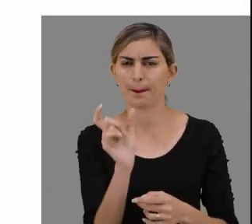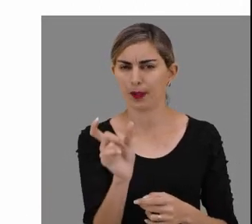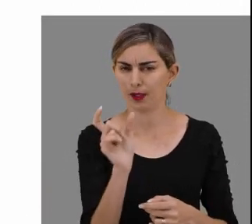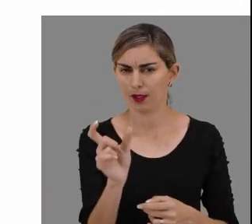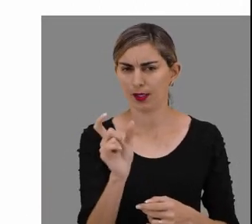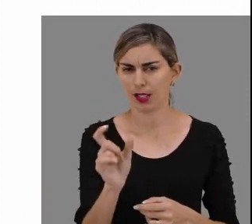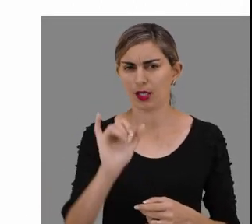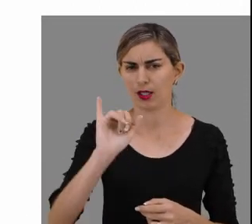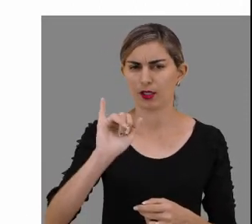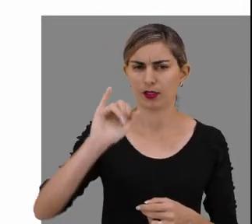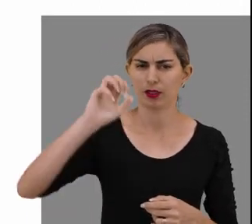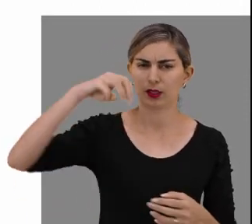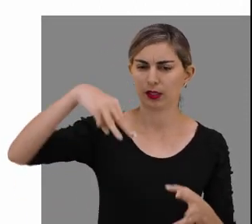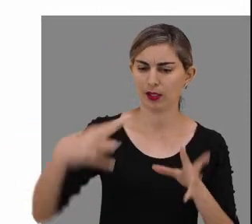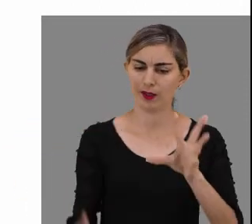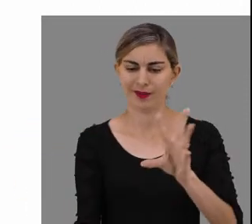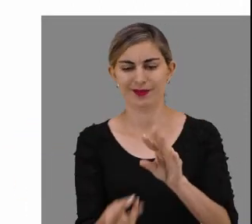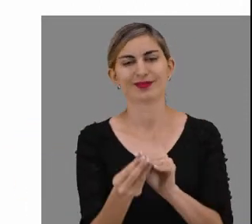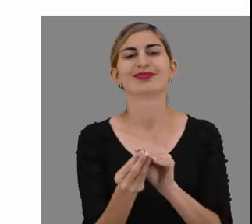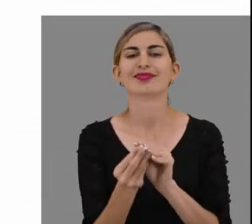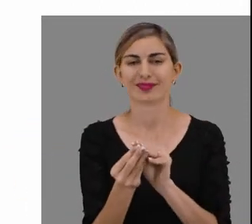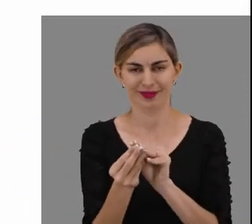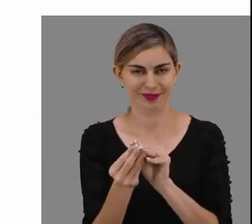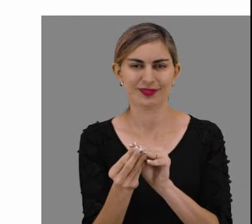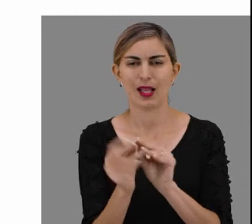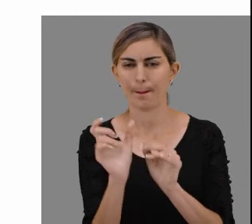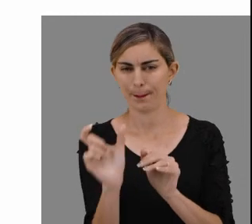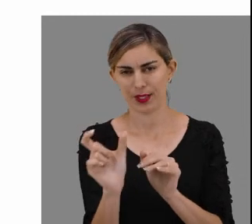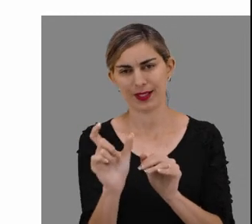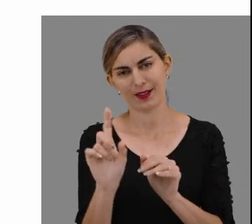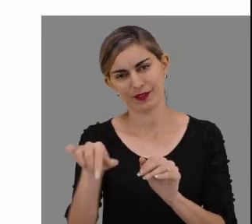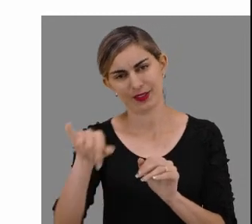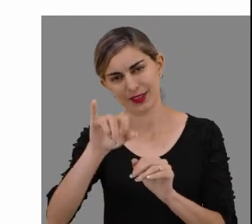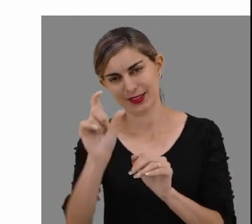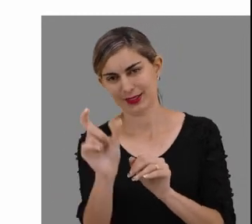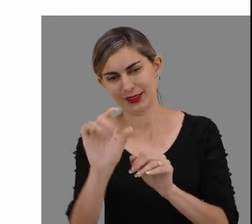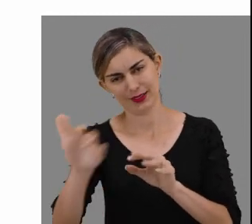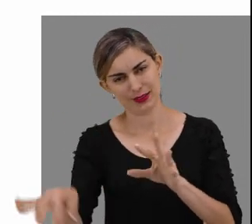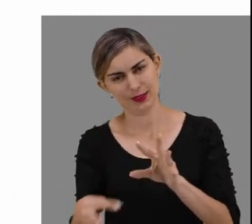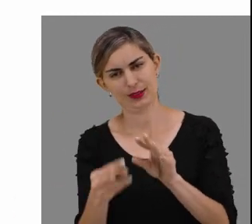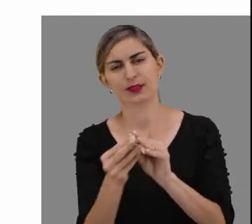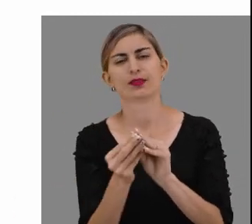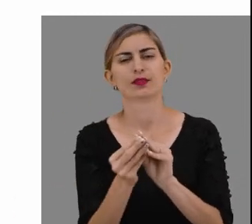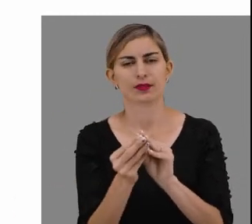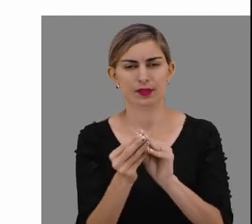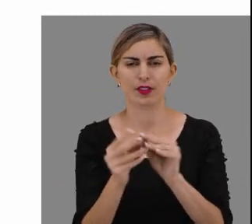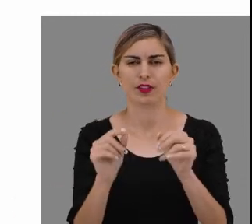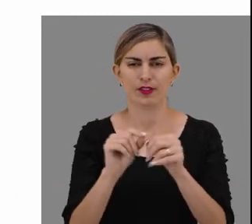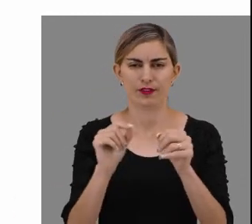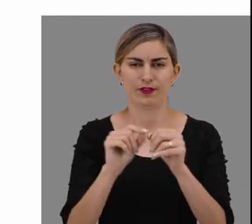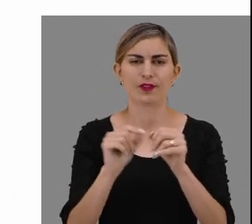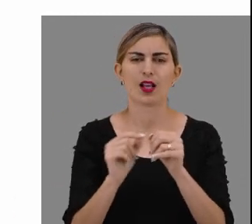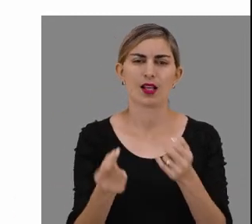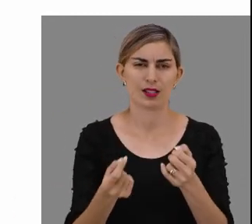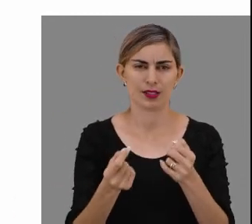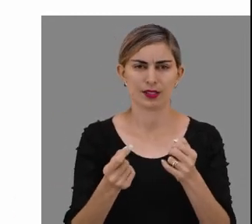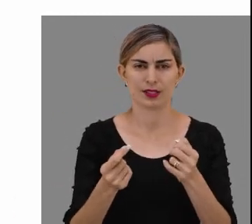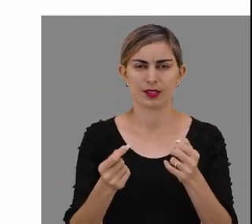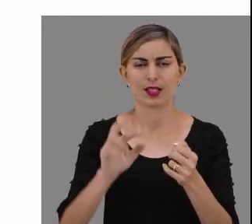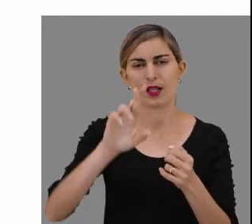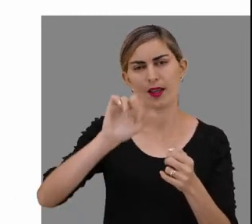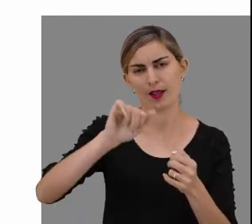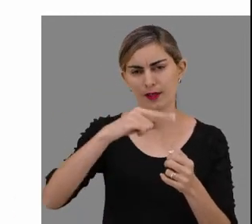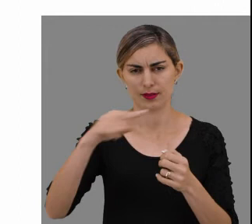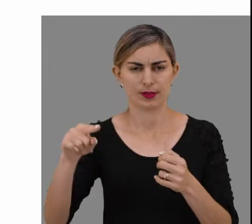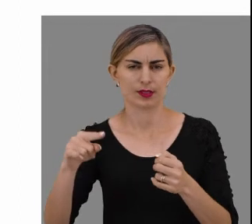temos a nossa palavra-chave implements. É através dessa palavra-chave implements que se está estabelecendo